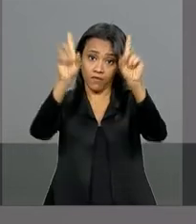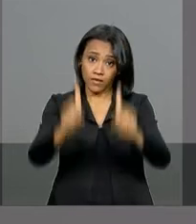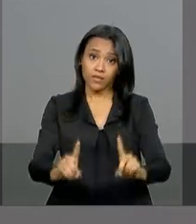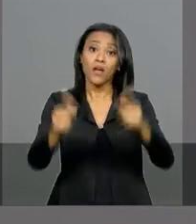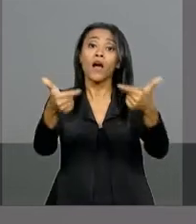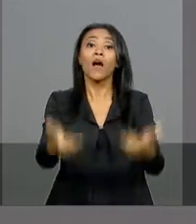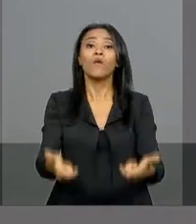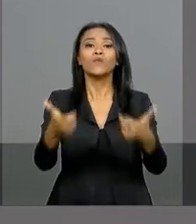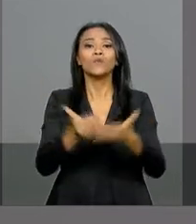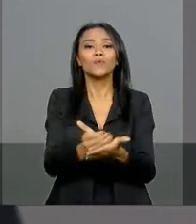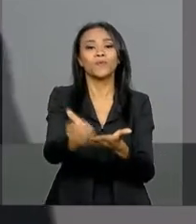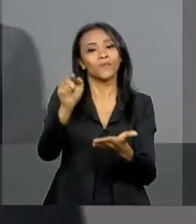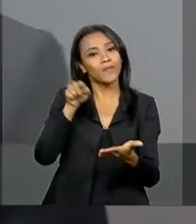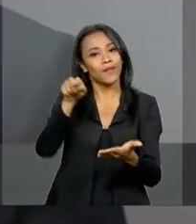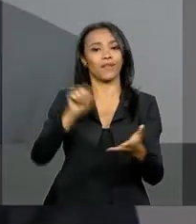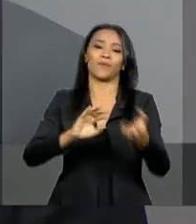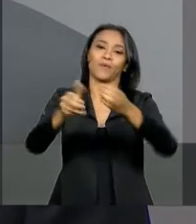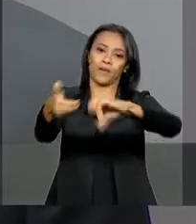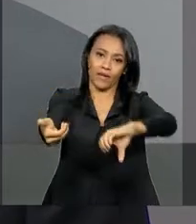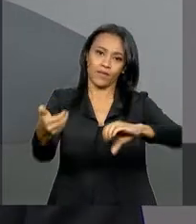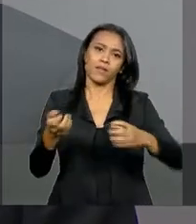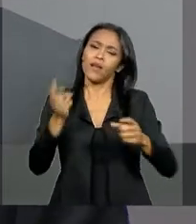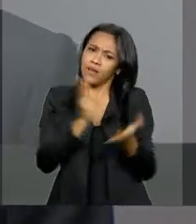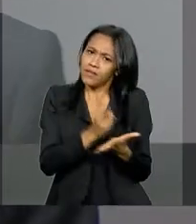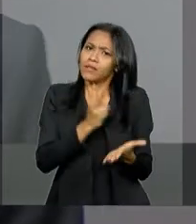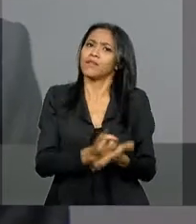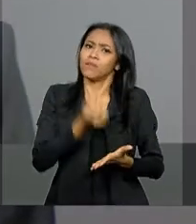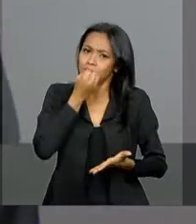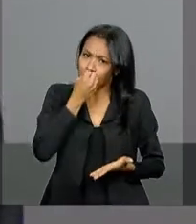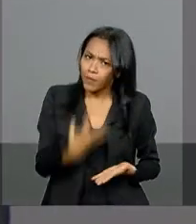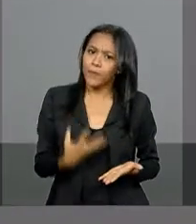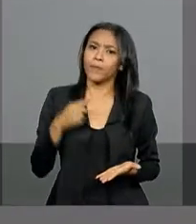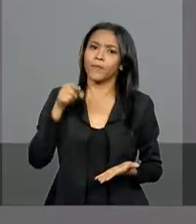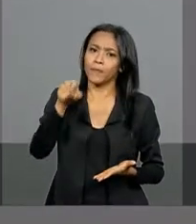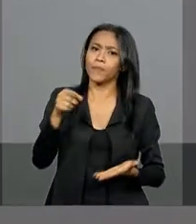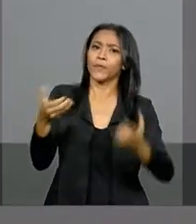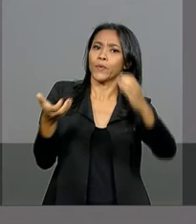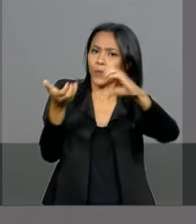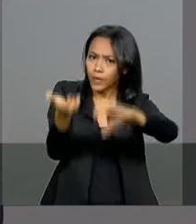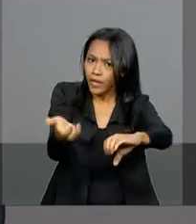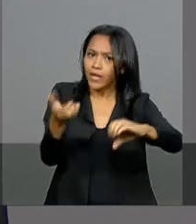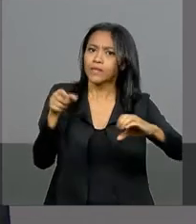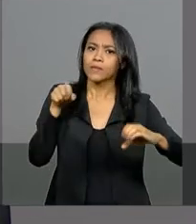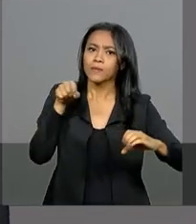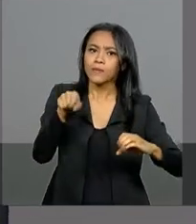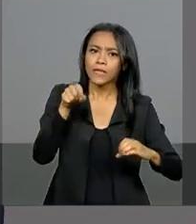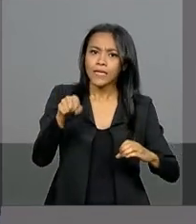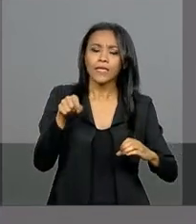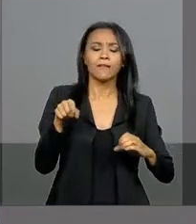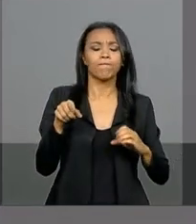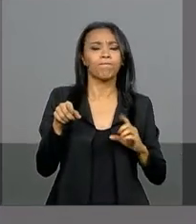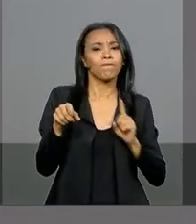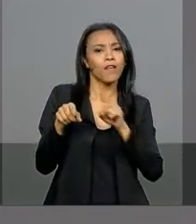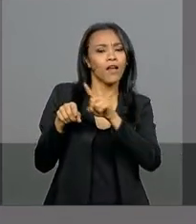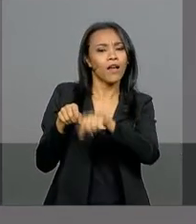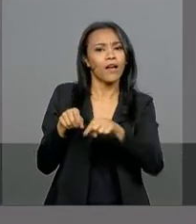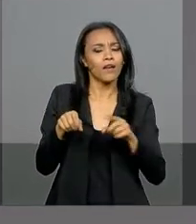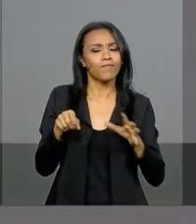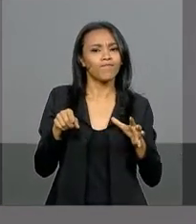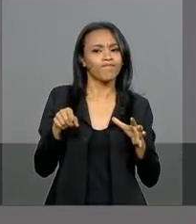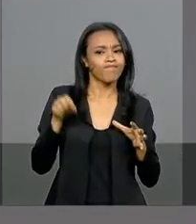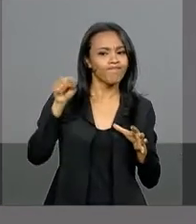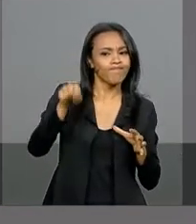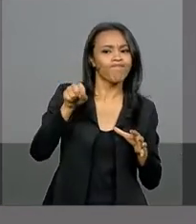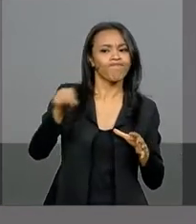nacional é sempre bom nós resgatamos o congresso nacional como a que li aqui aquela